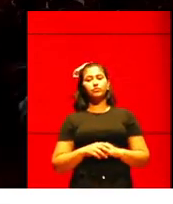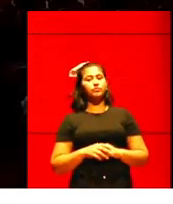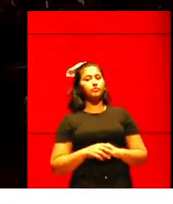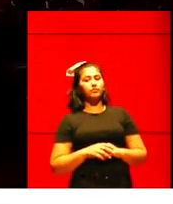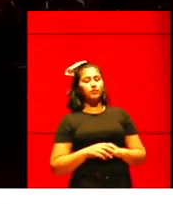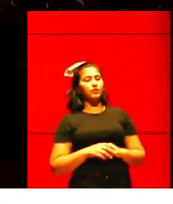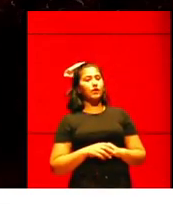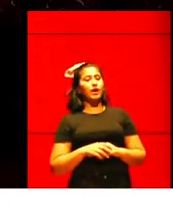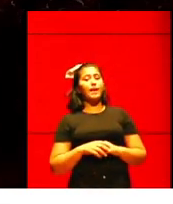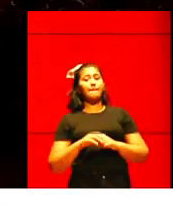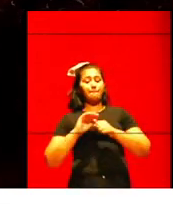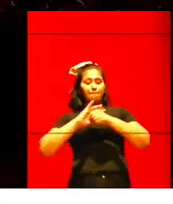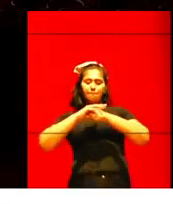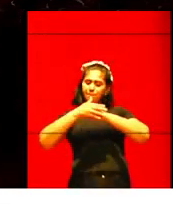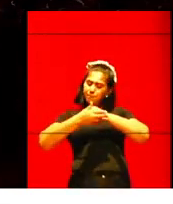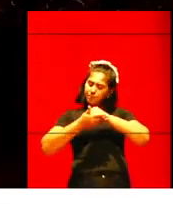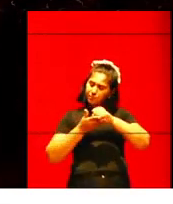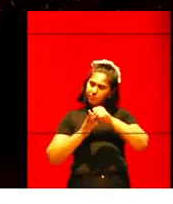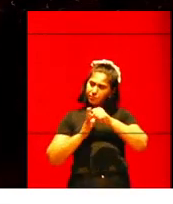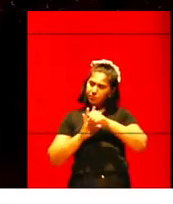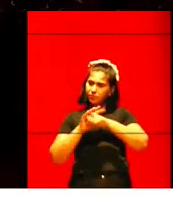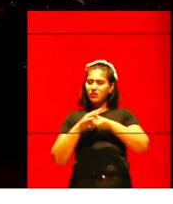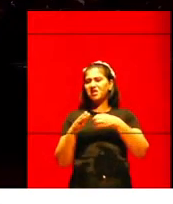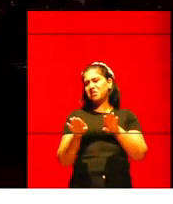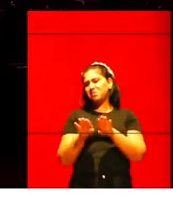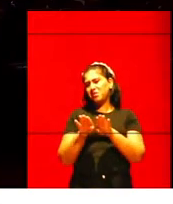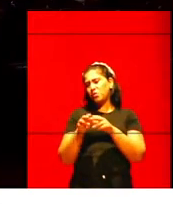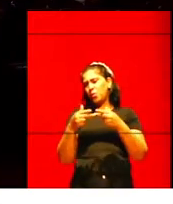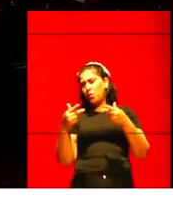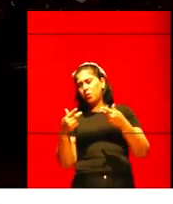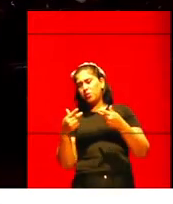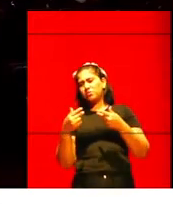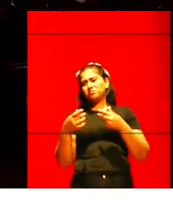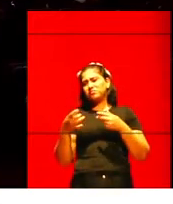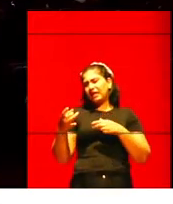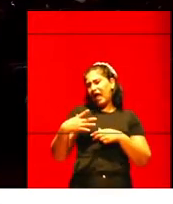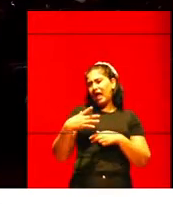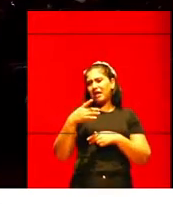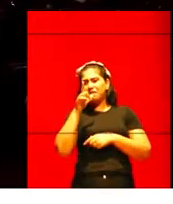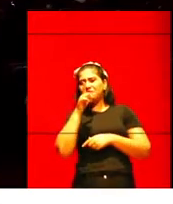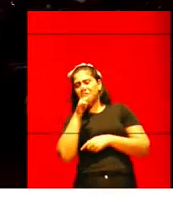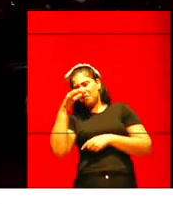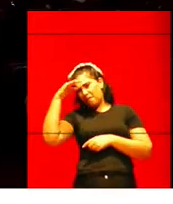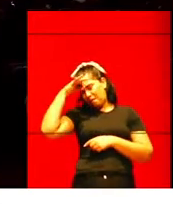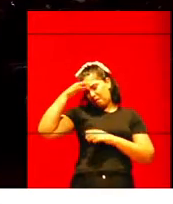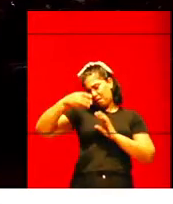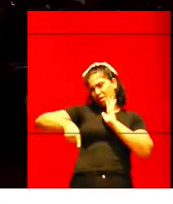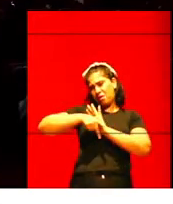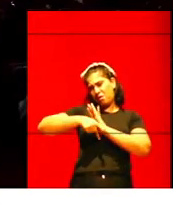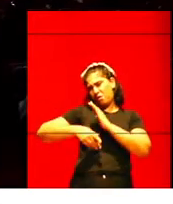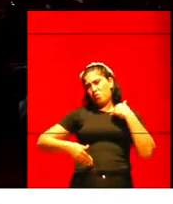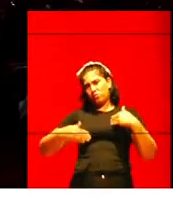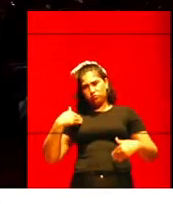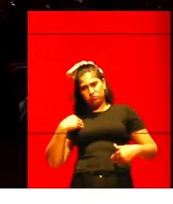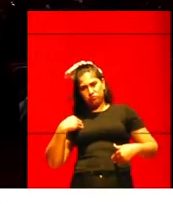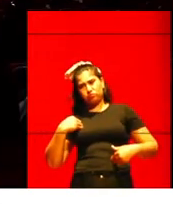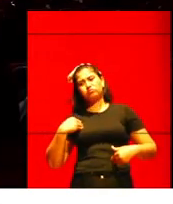Membrana plasmática e os hormônios sexuais, certo? Cadê? Pode passar, por